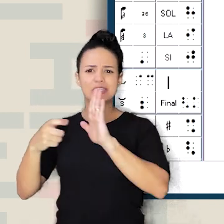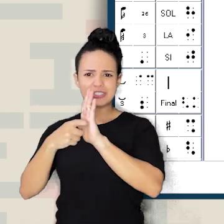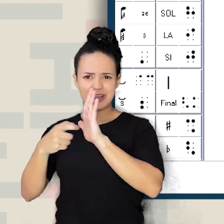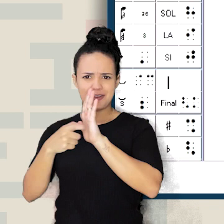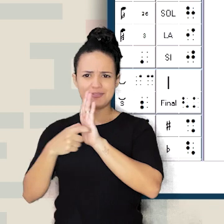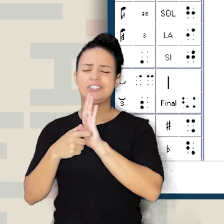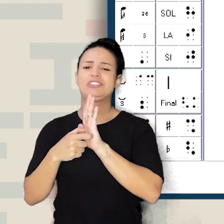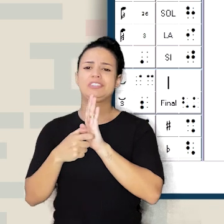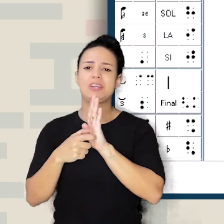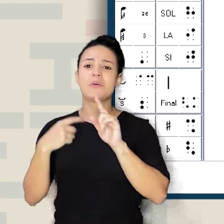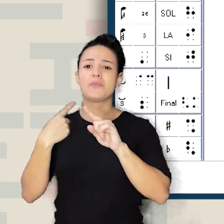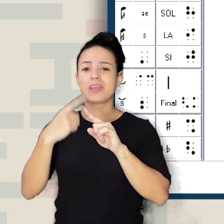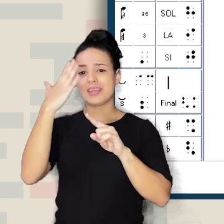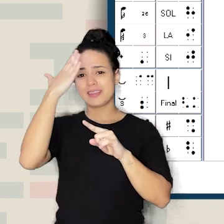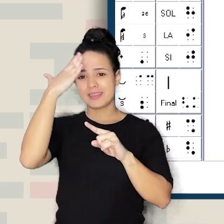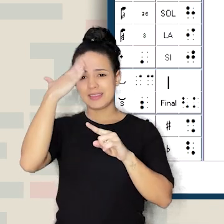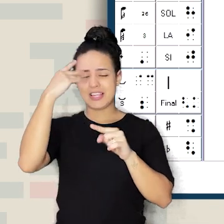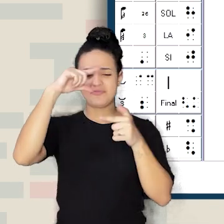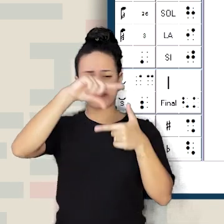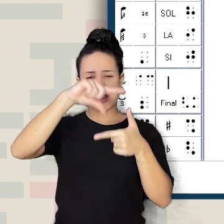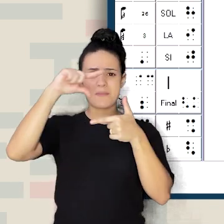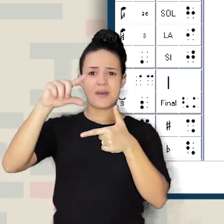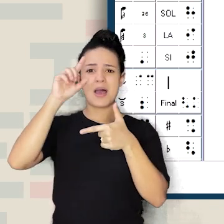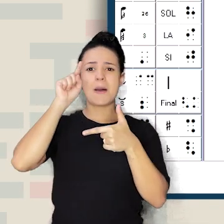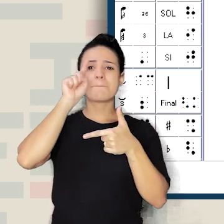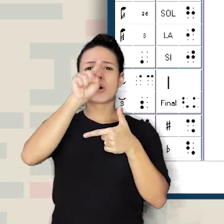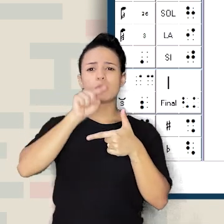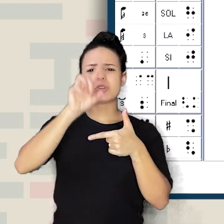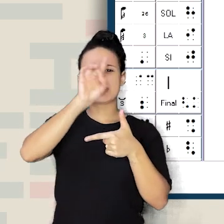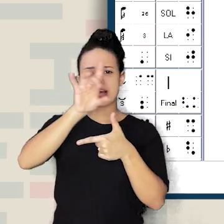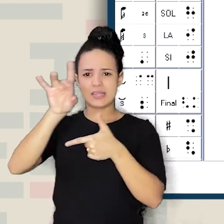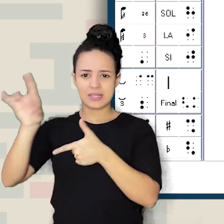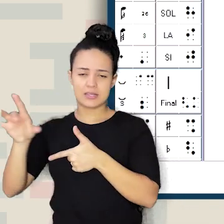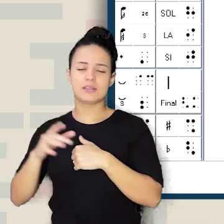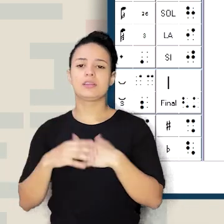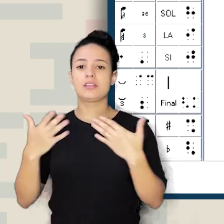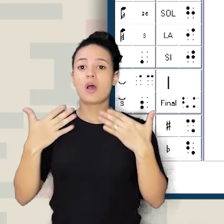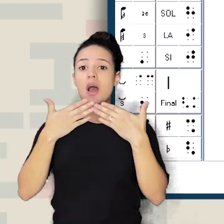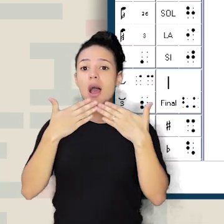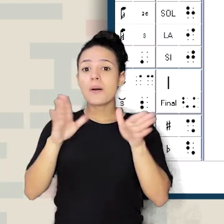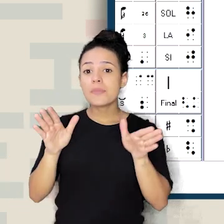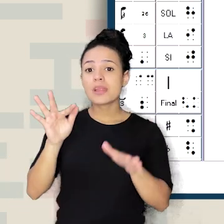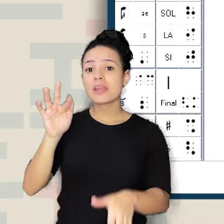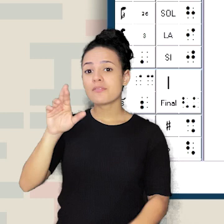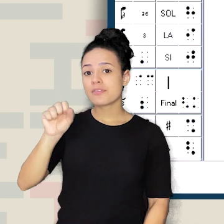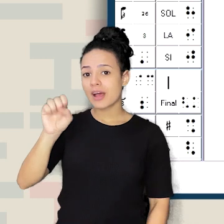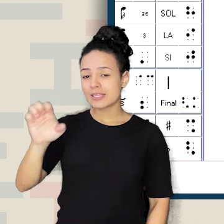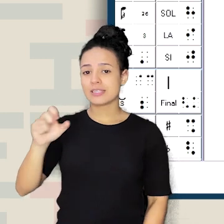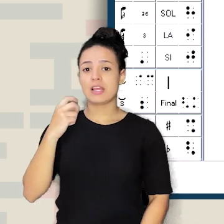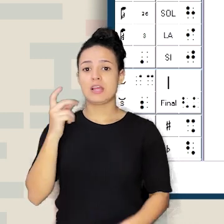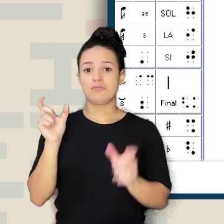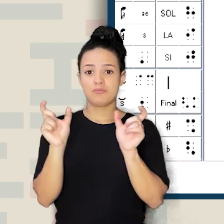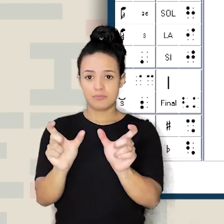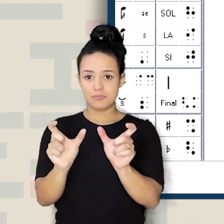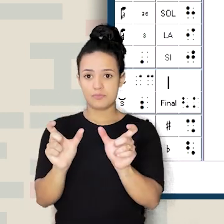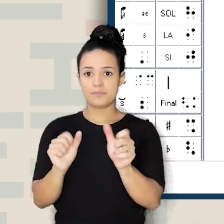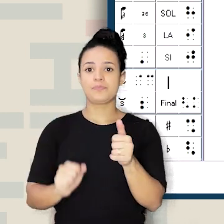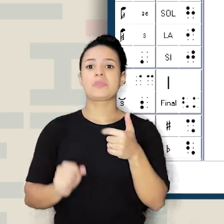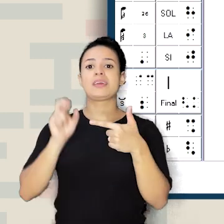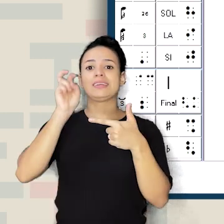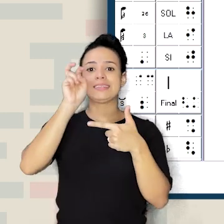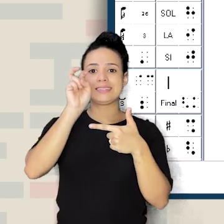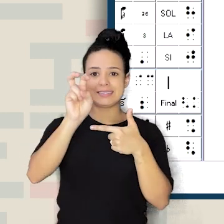fala outras coisas porque ele entende ponto por ponto, né? Célula por célula. Então, vou fazer o sinal de abrir